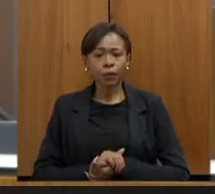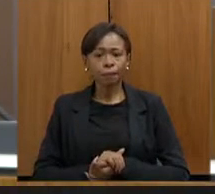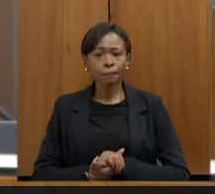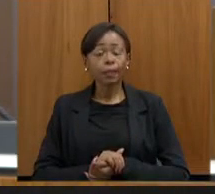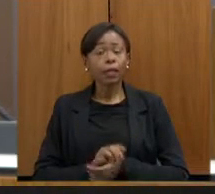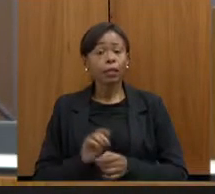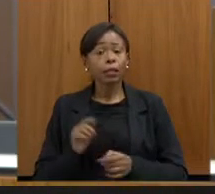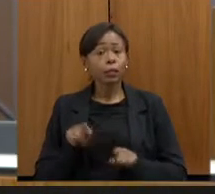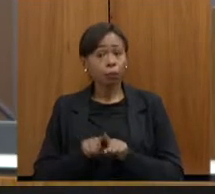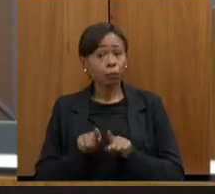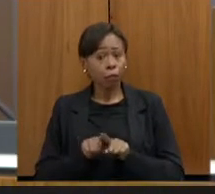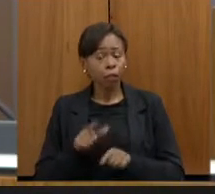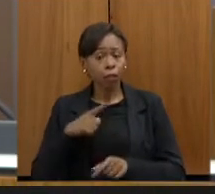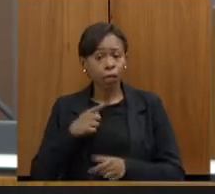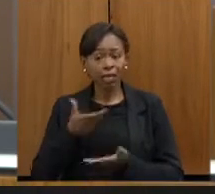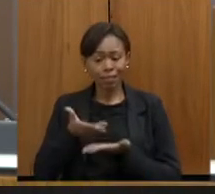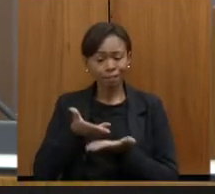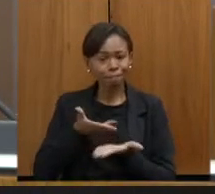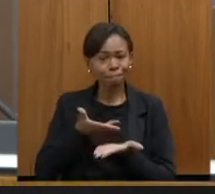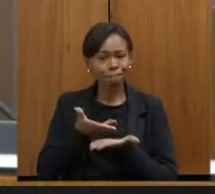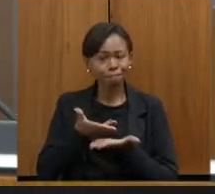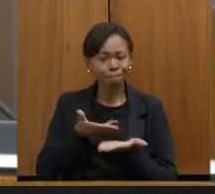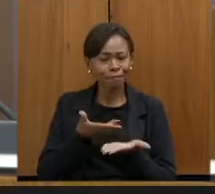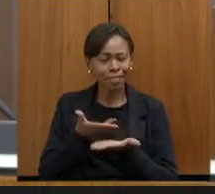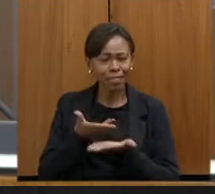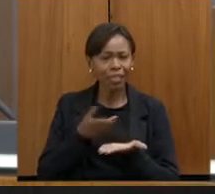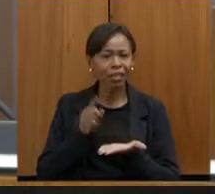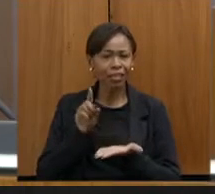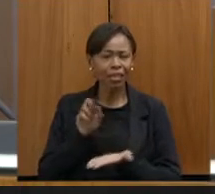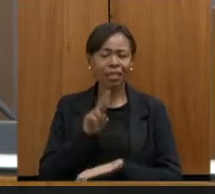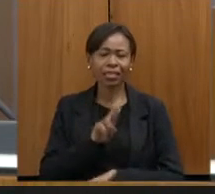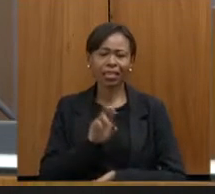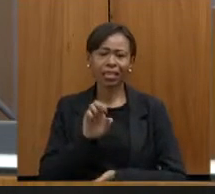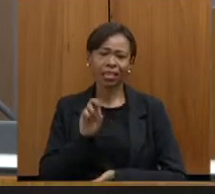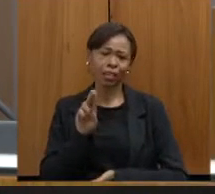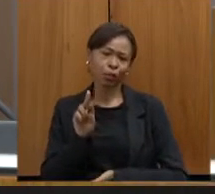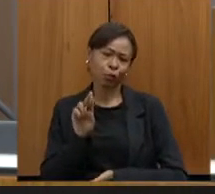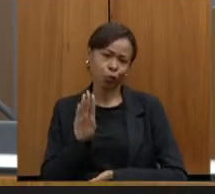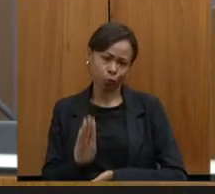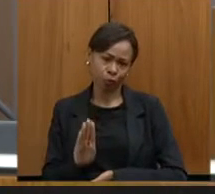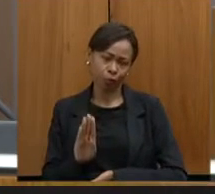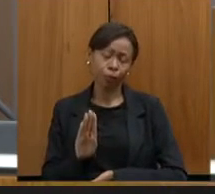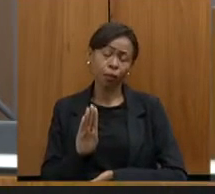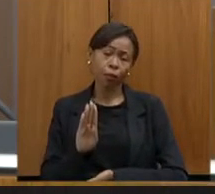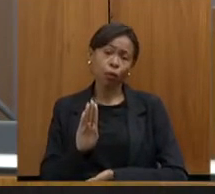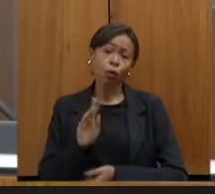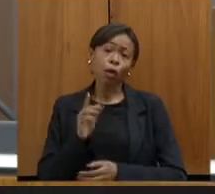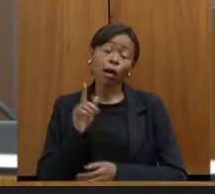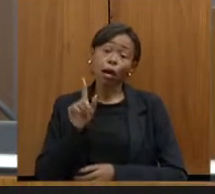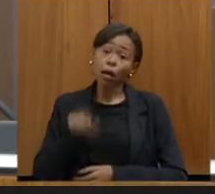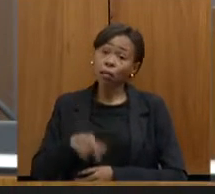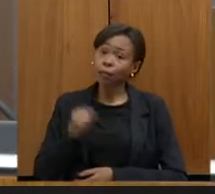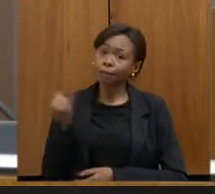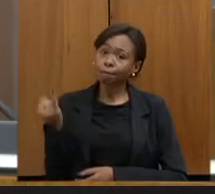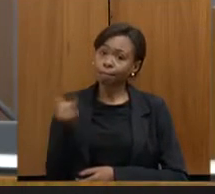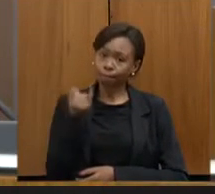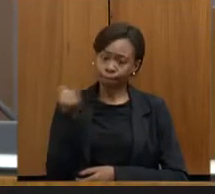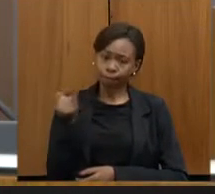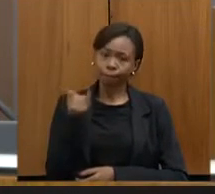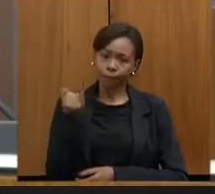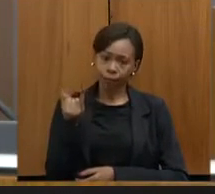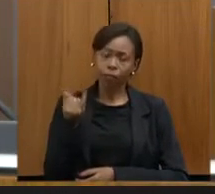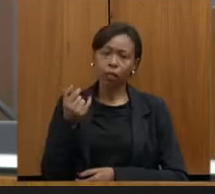mediação na Reúbe. e daí porque a gente fala de tanta importância de que hoje